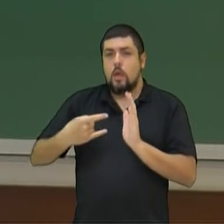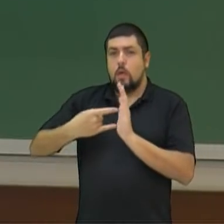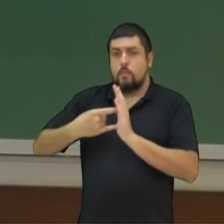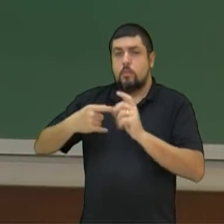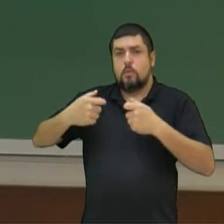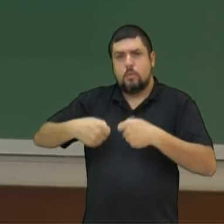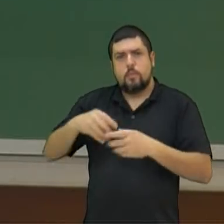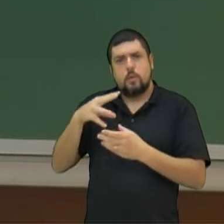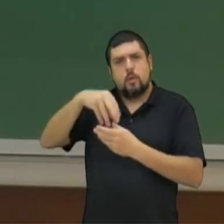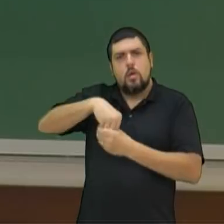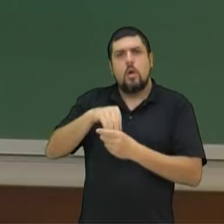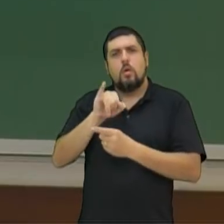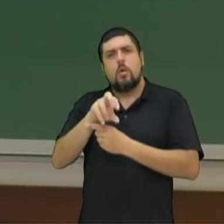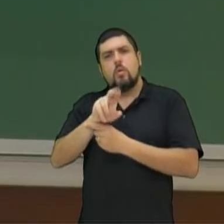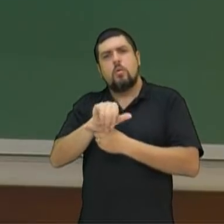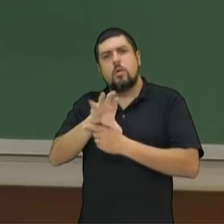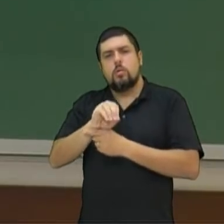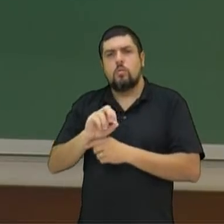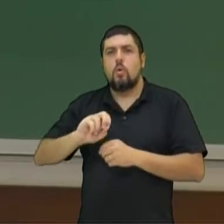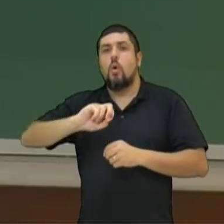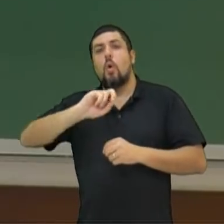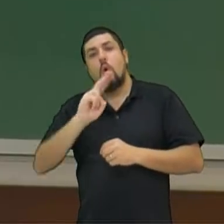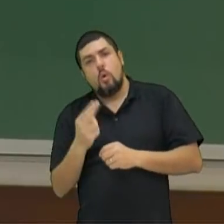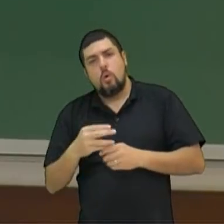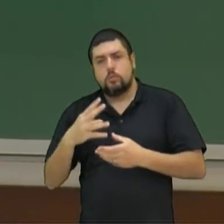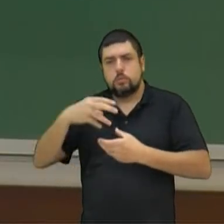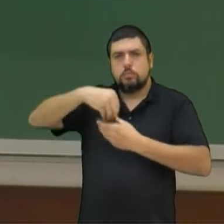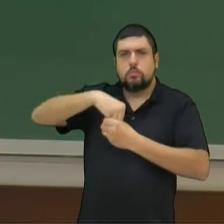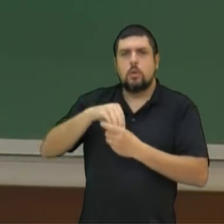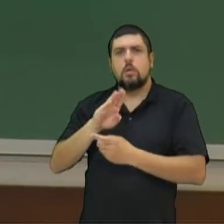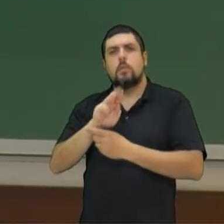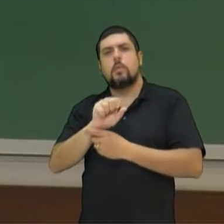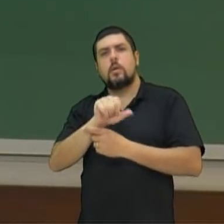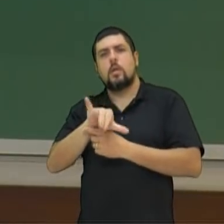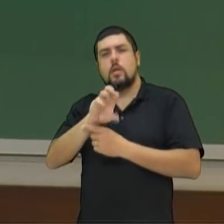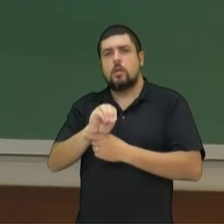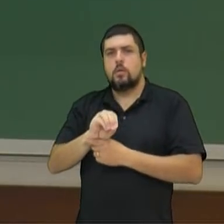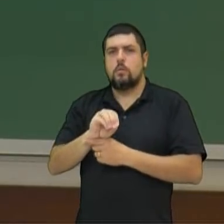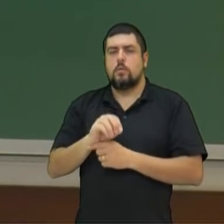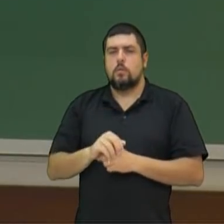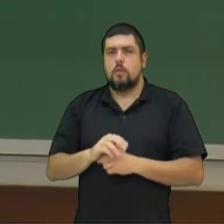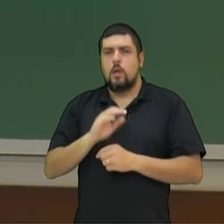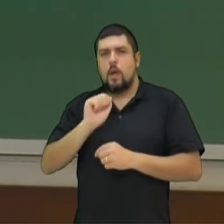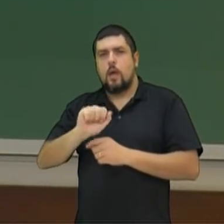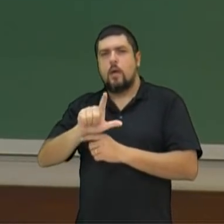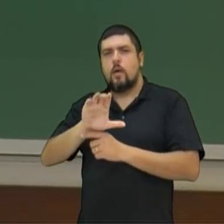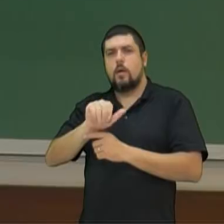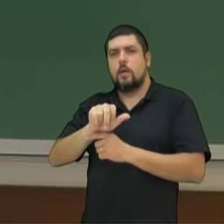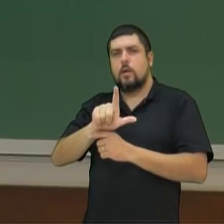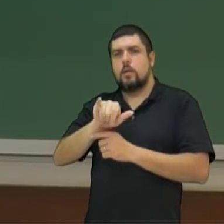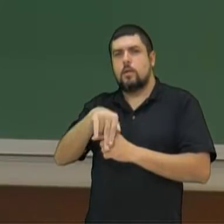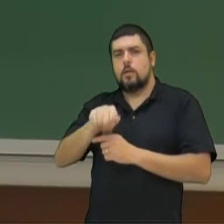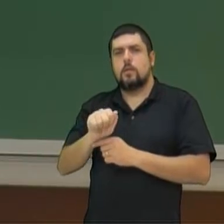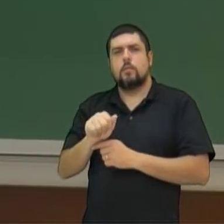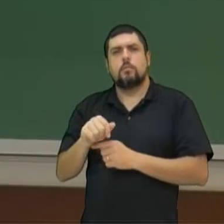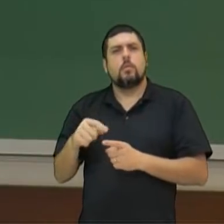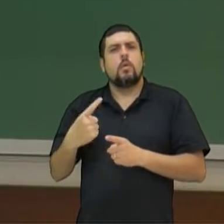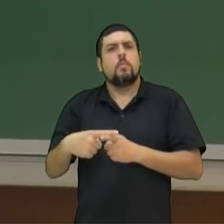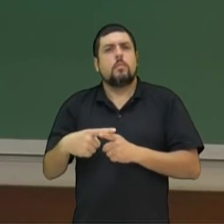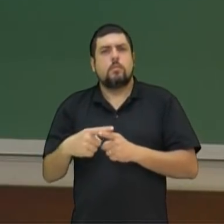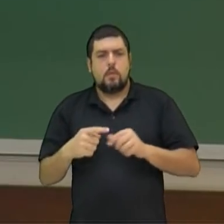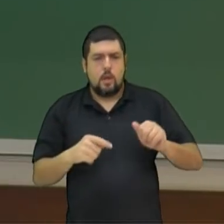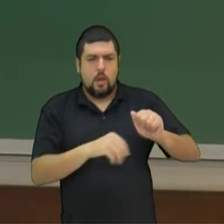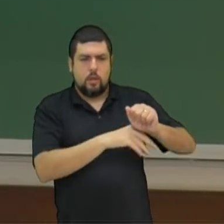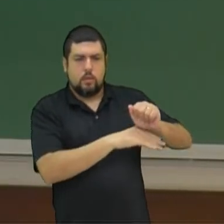para funcionar ou de uma solução básica, uma solução alcalina. Já viram as pilhas alcalinas? Ao invés de ter um ácido ali no